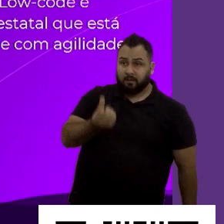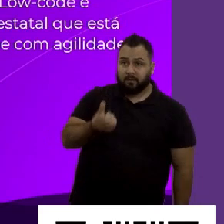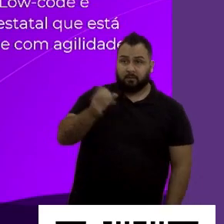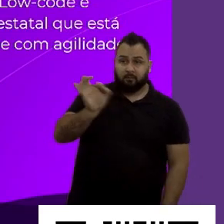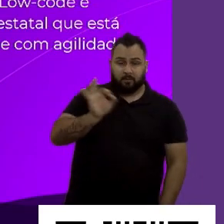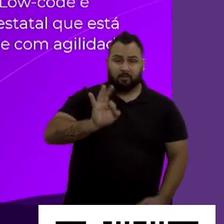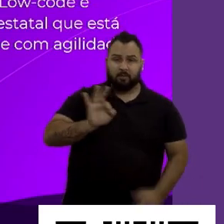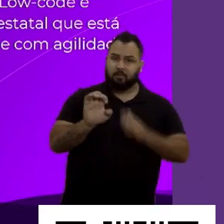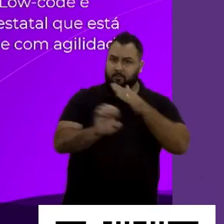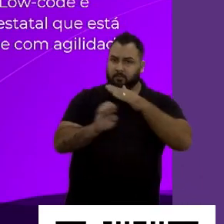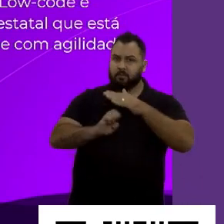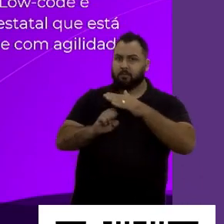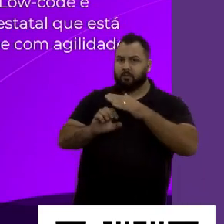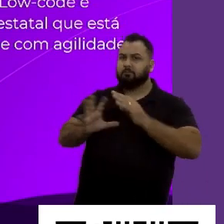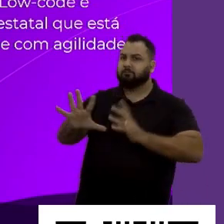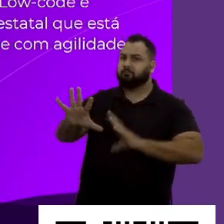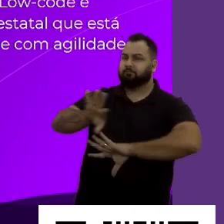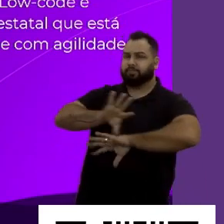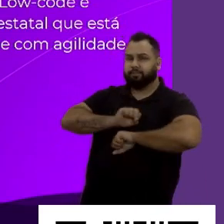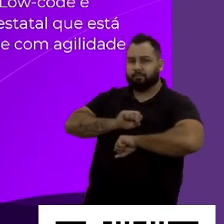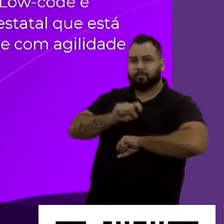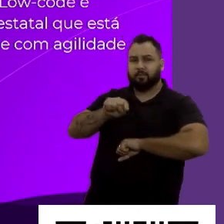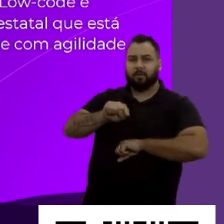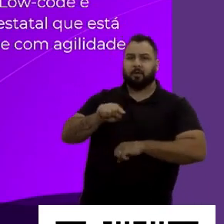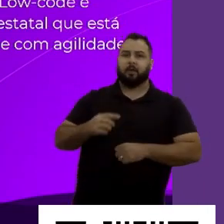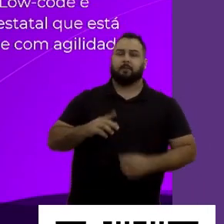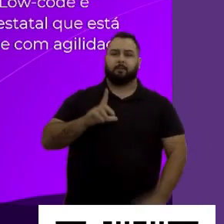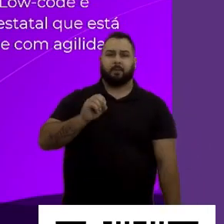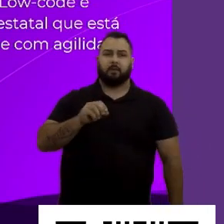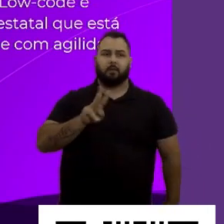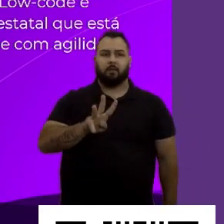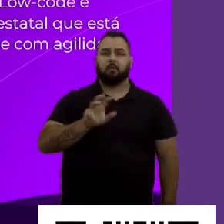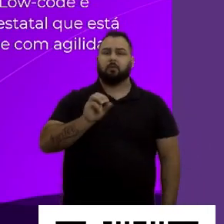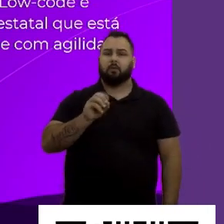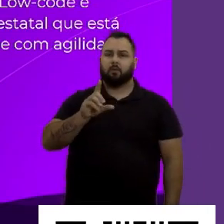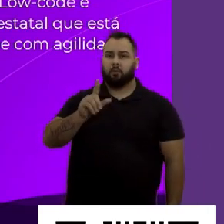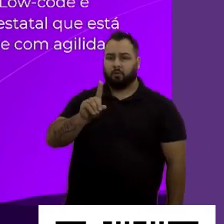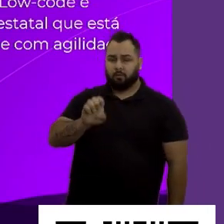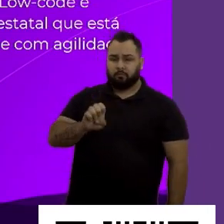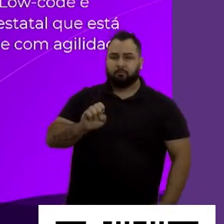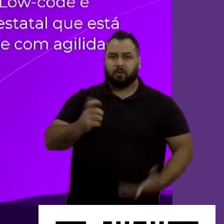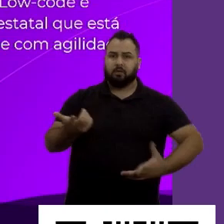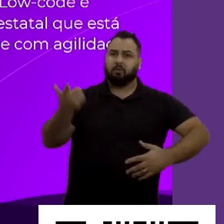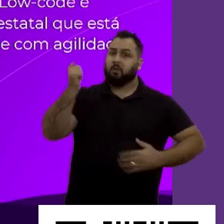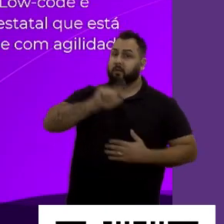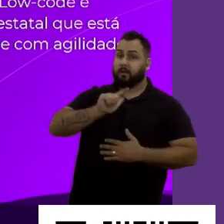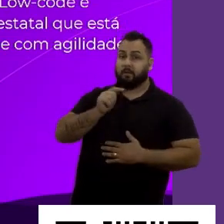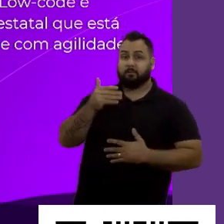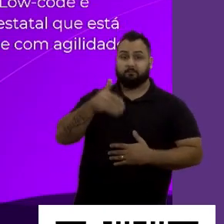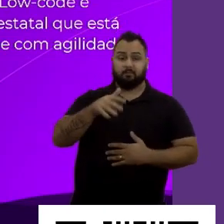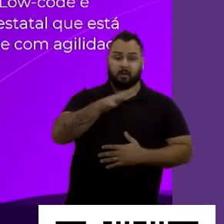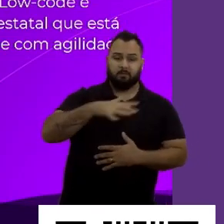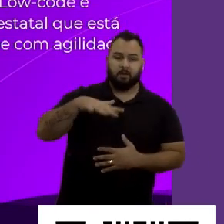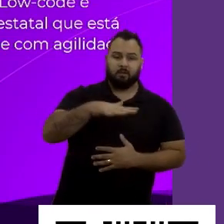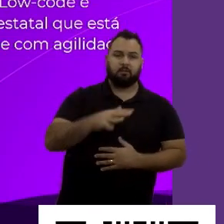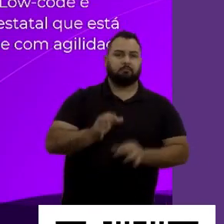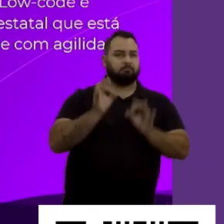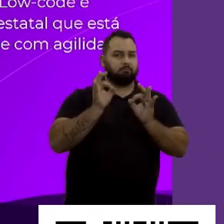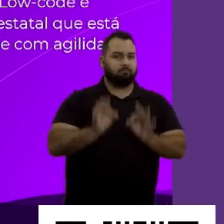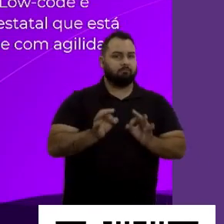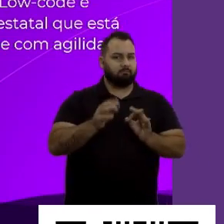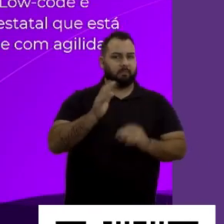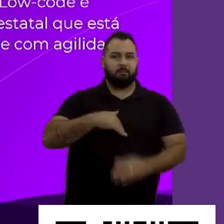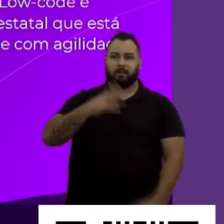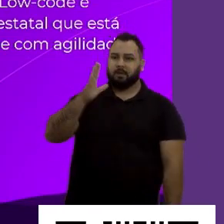low code para aumentar a produtividade como eu disse a gente consegue chegar ao mercado com mais efetividade mais